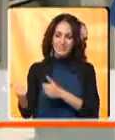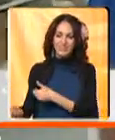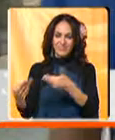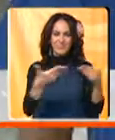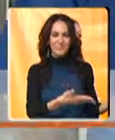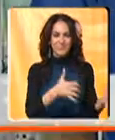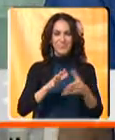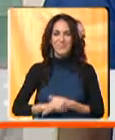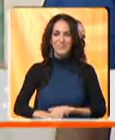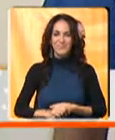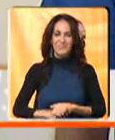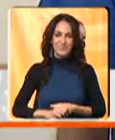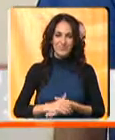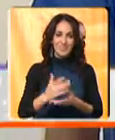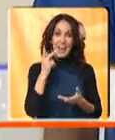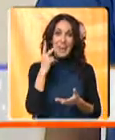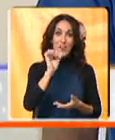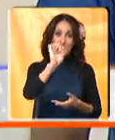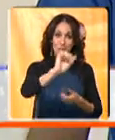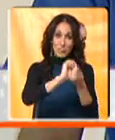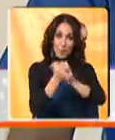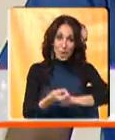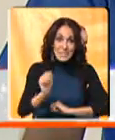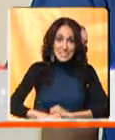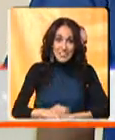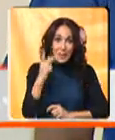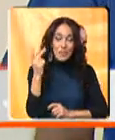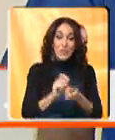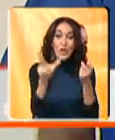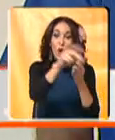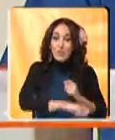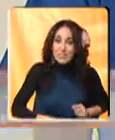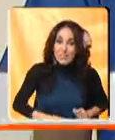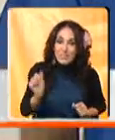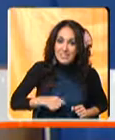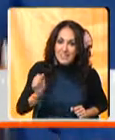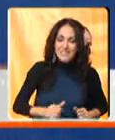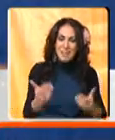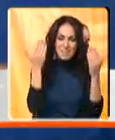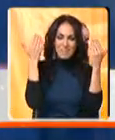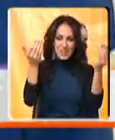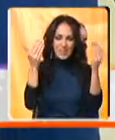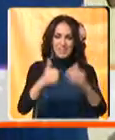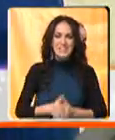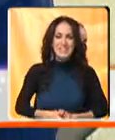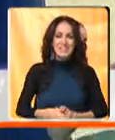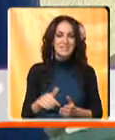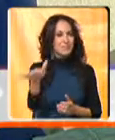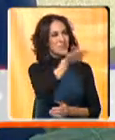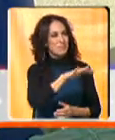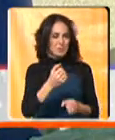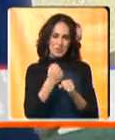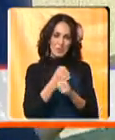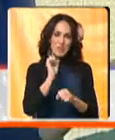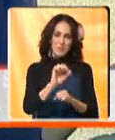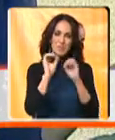Bem-vindo. Obrigado. Vamos mudar a sua vida? É. Nova vida? E parabéns pela sua... este